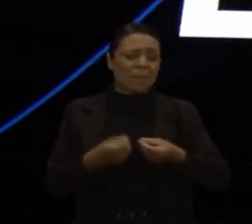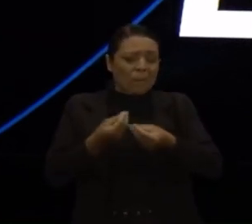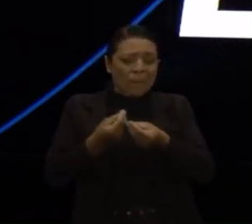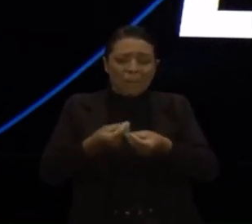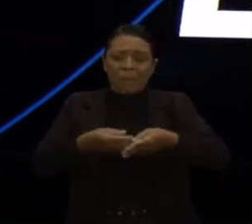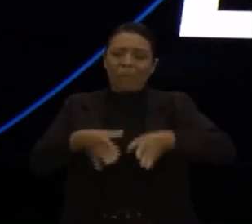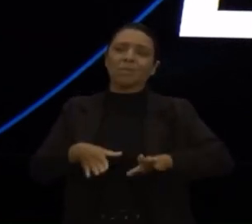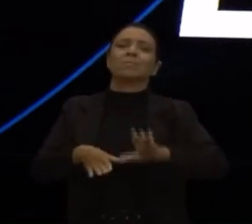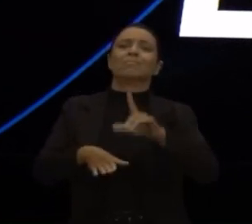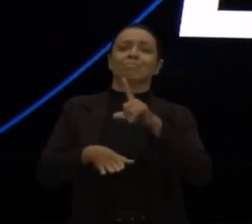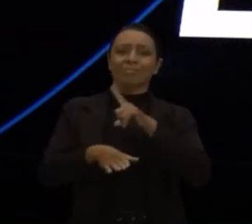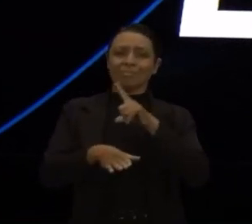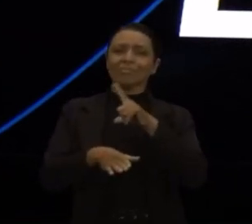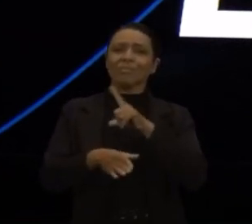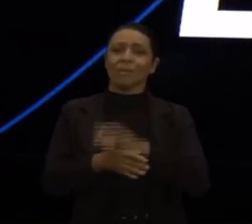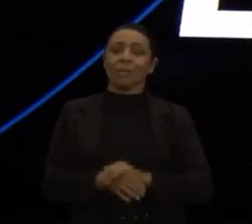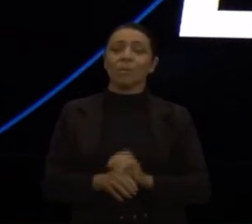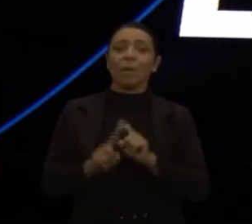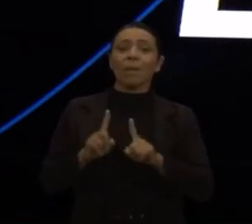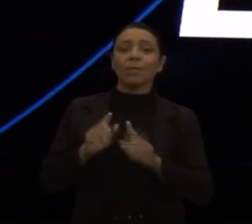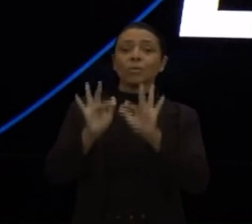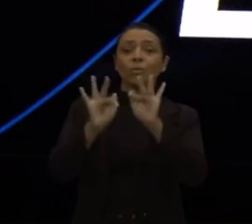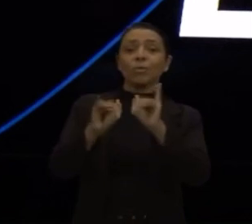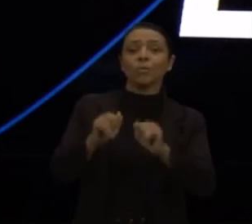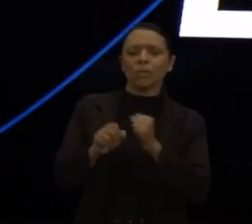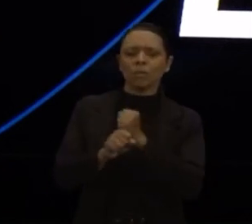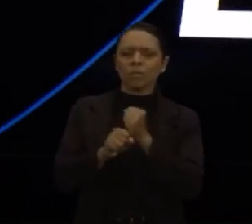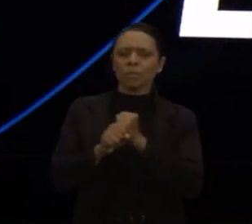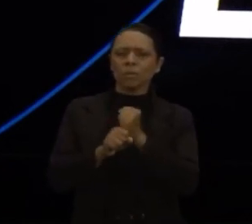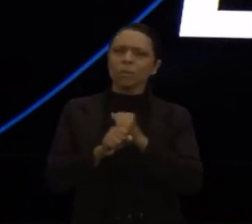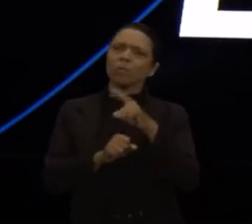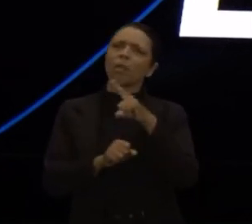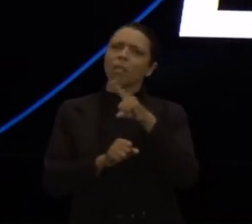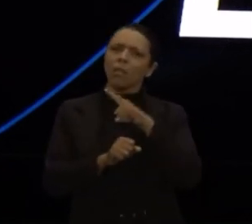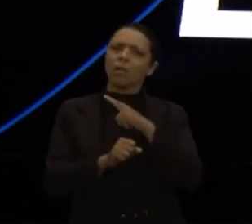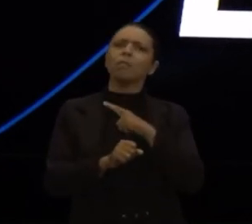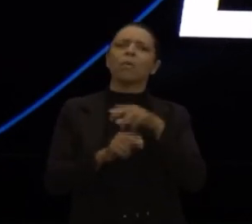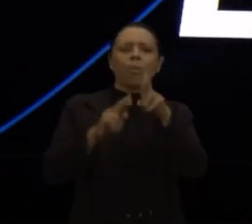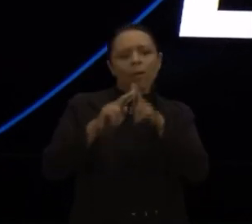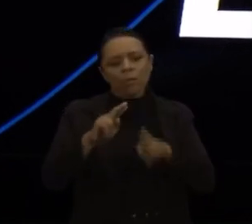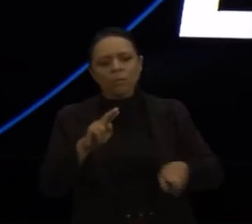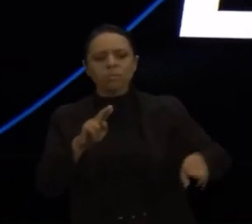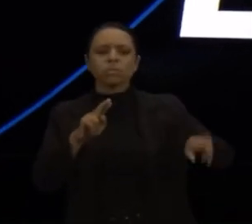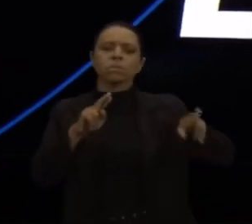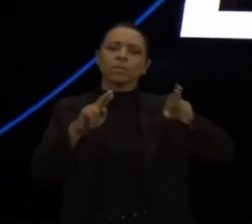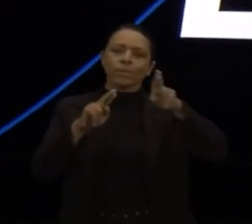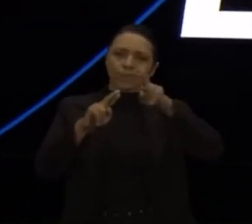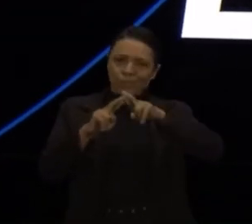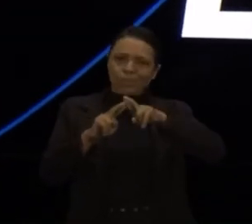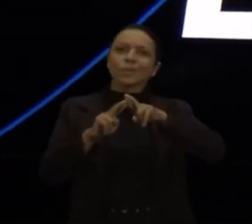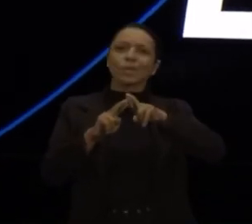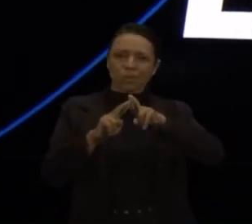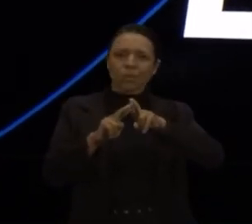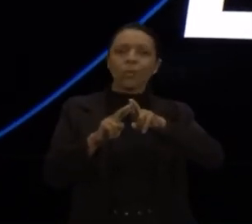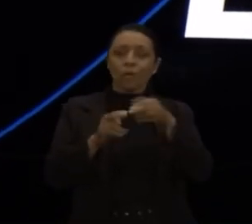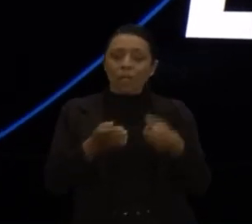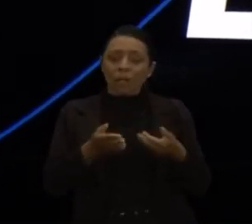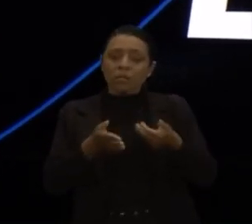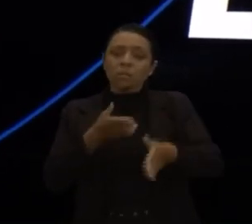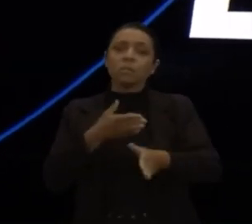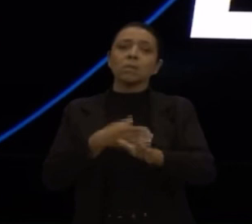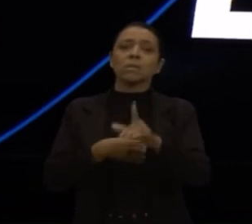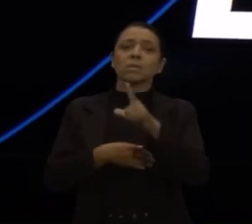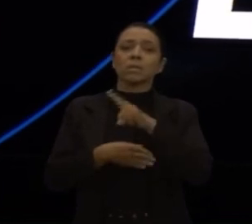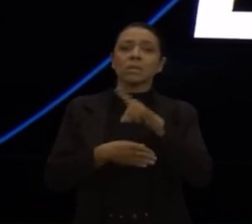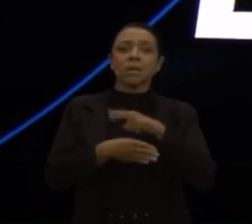relação a isso embora na reta final do ano tenha havido a recomposição ou parte da recomposição das perdas que aconteceram ao